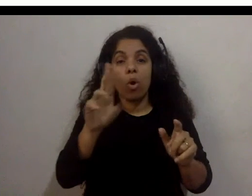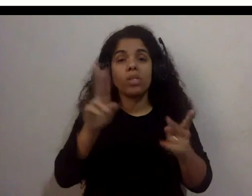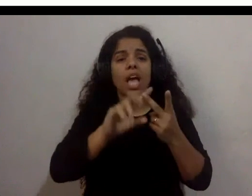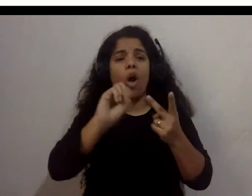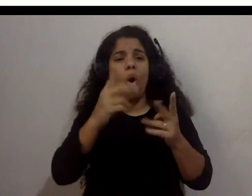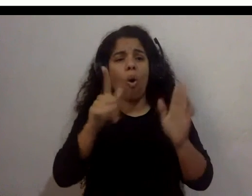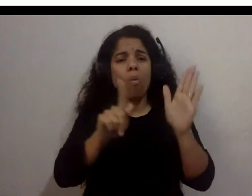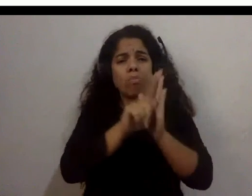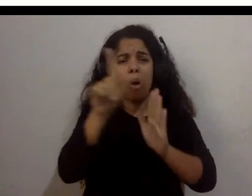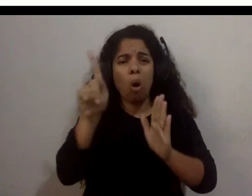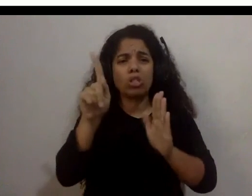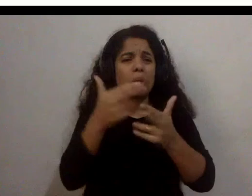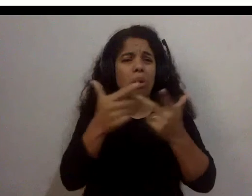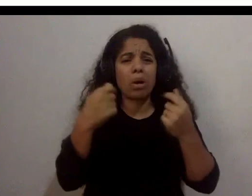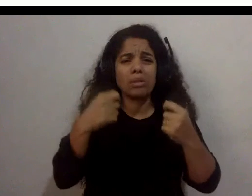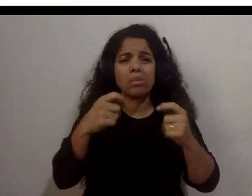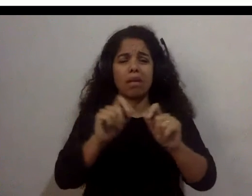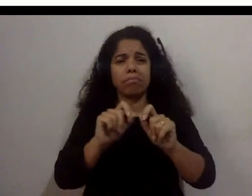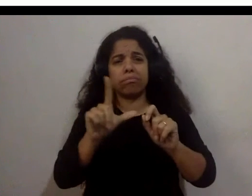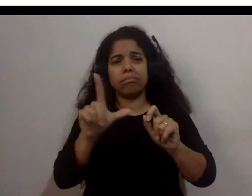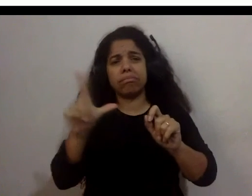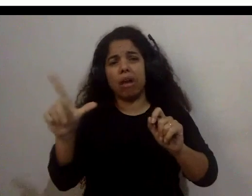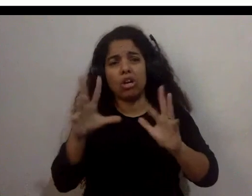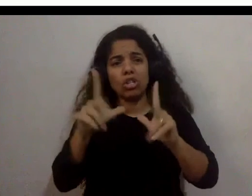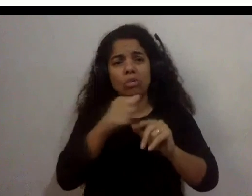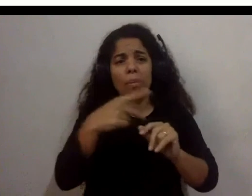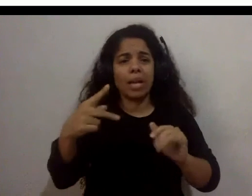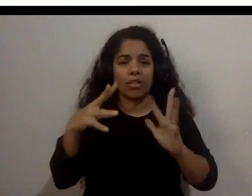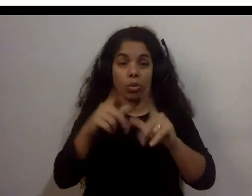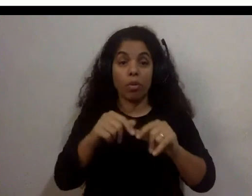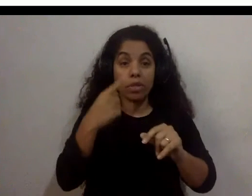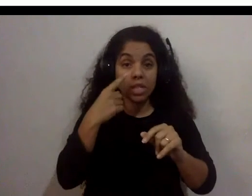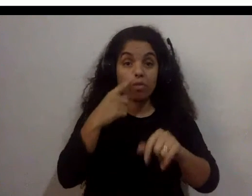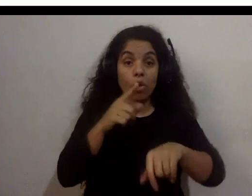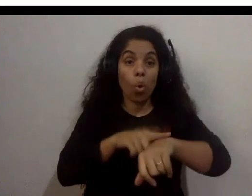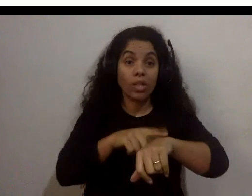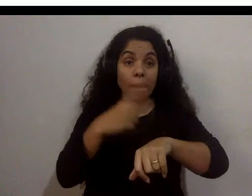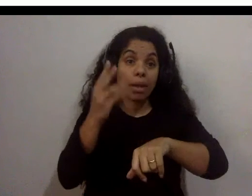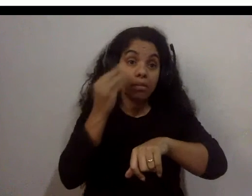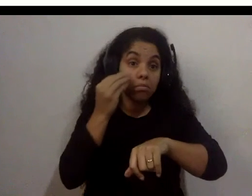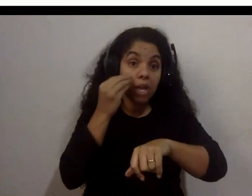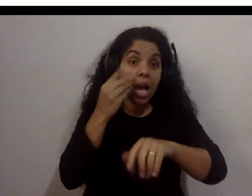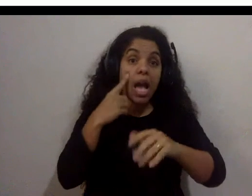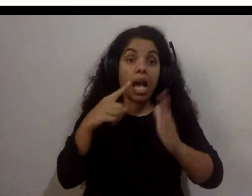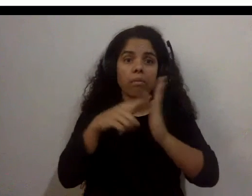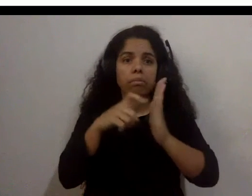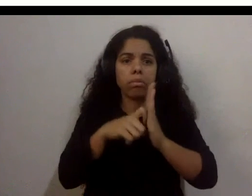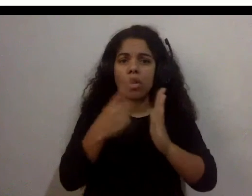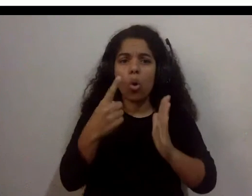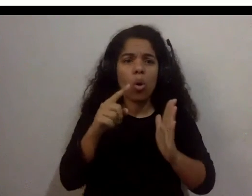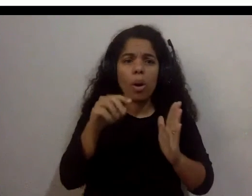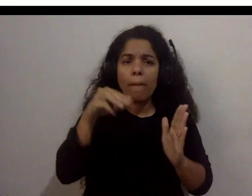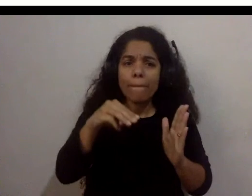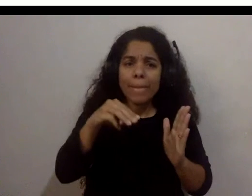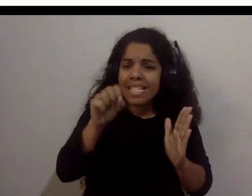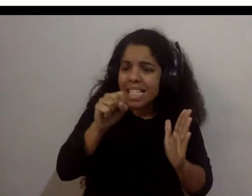abrir qualquer coisa que precisasse carregar toda a minha aplicação de uma vez. Se você for ver o timestamp ali do teste, ele rodava com coisa de milissegundo. Por